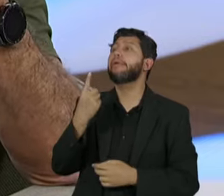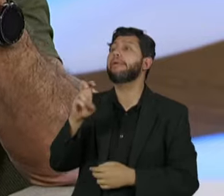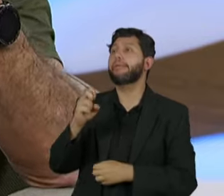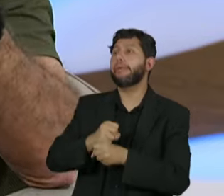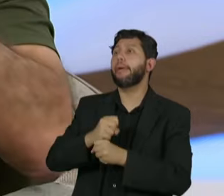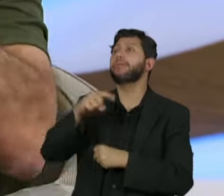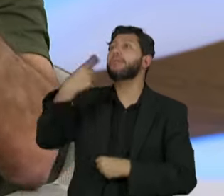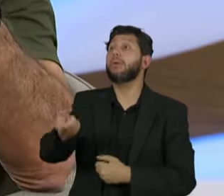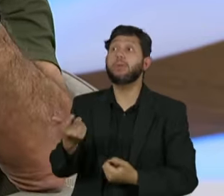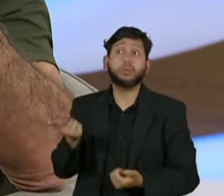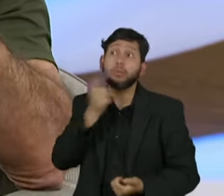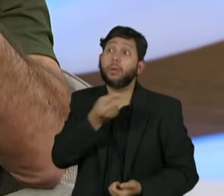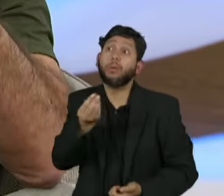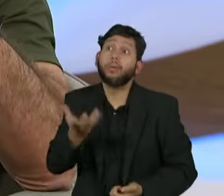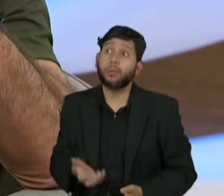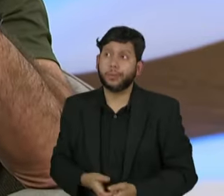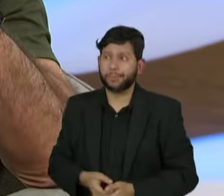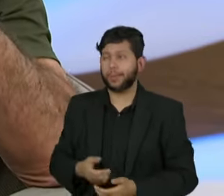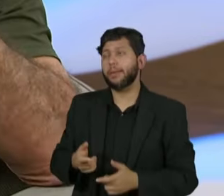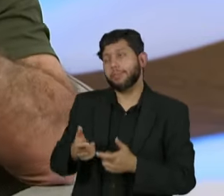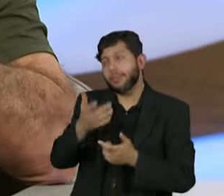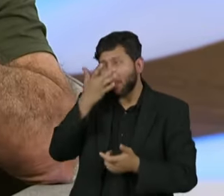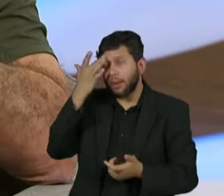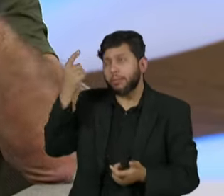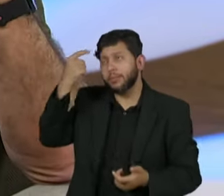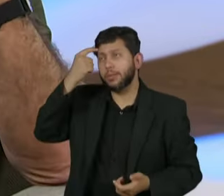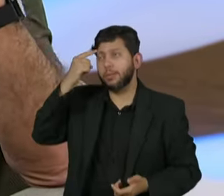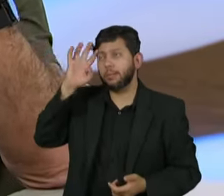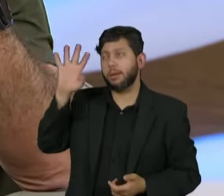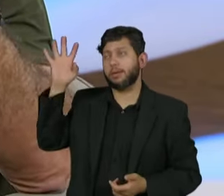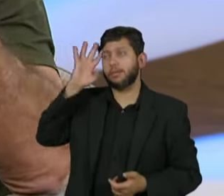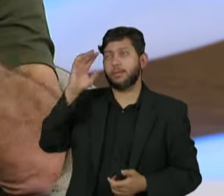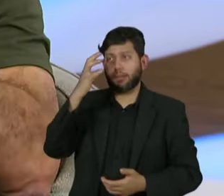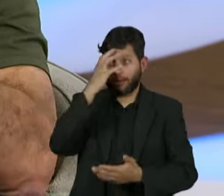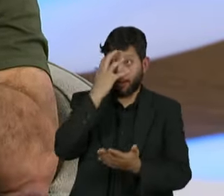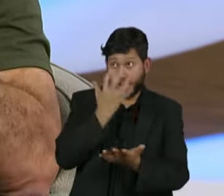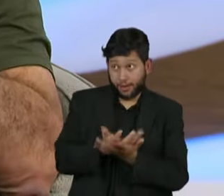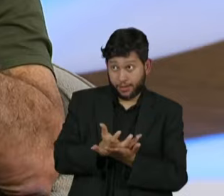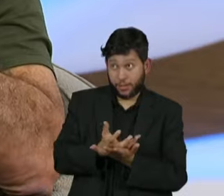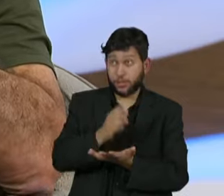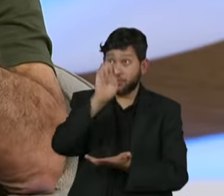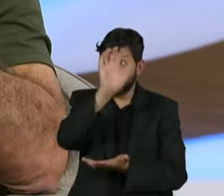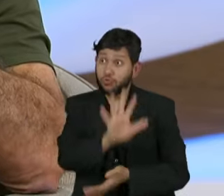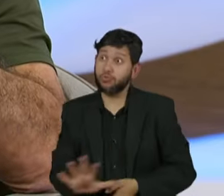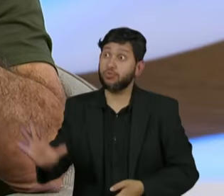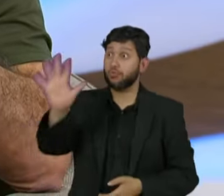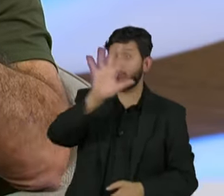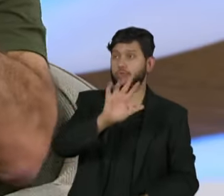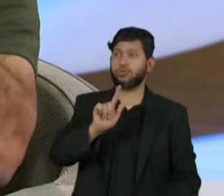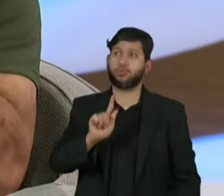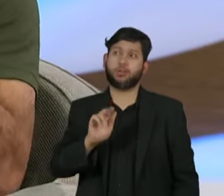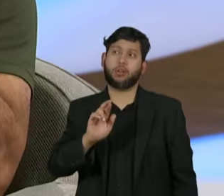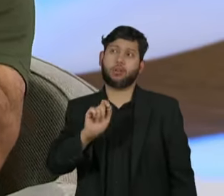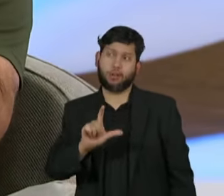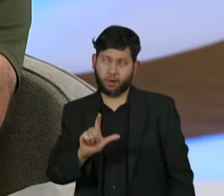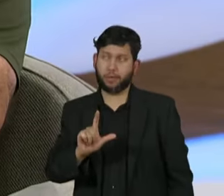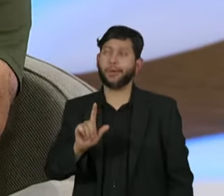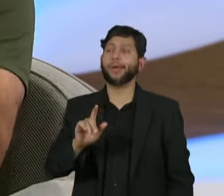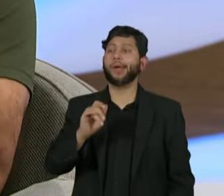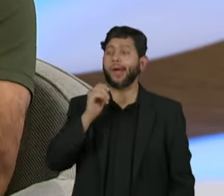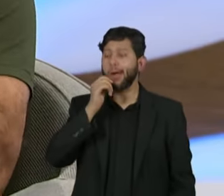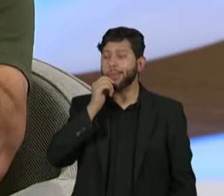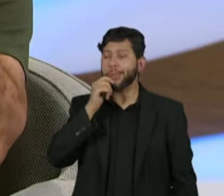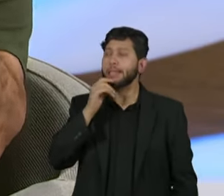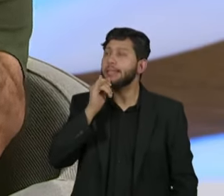hipótese que muita gente aceita de que Inteligência Artificial geral ou seja Inteligência Artificial da classe